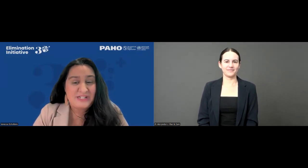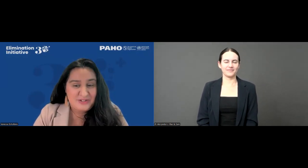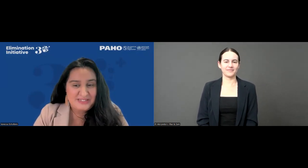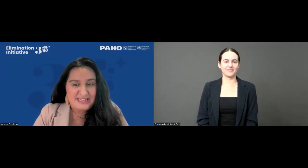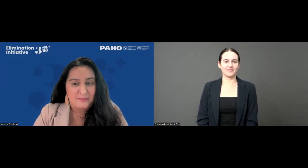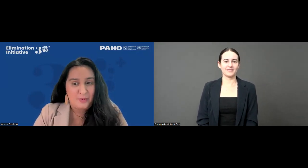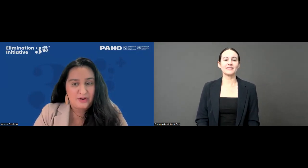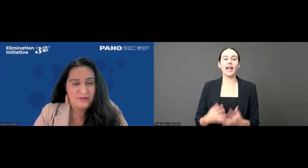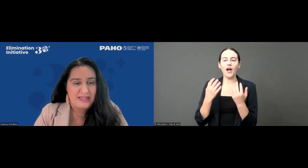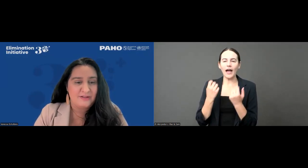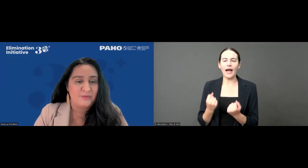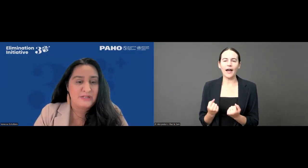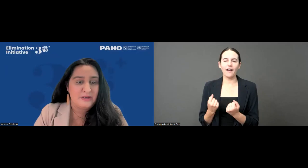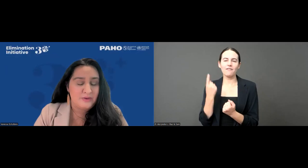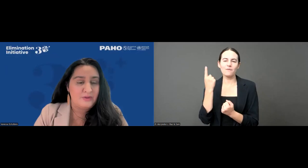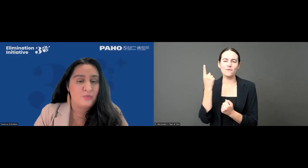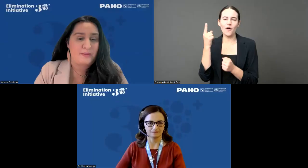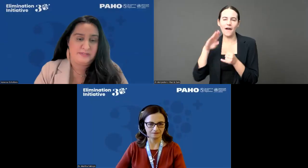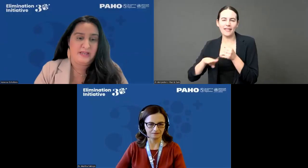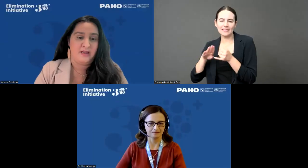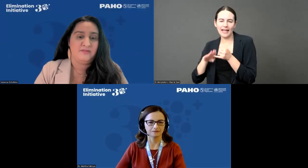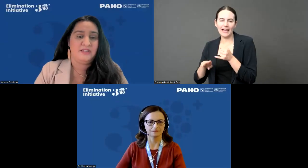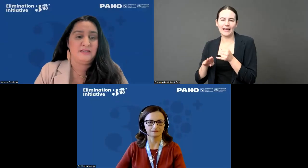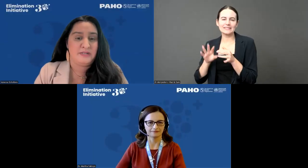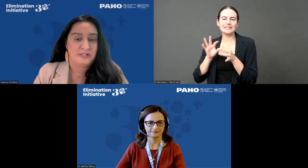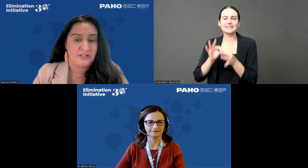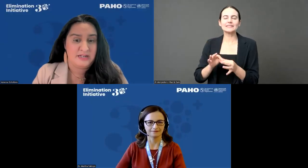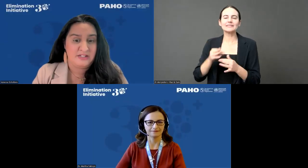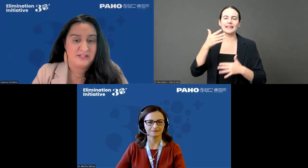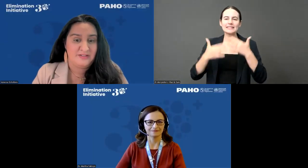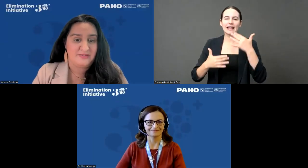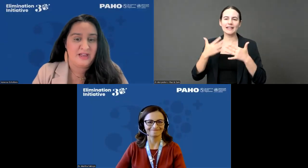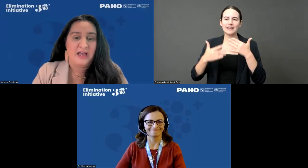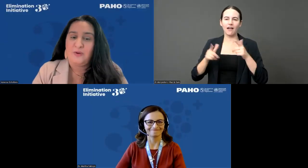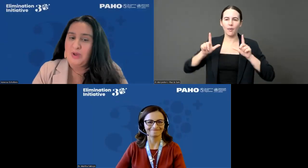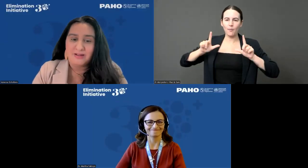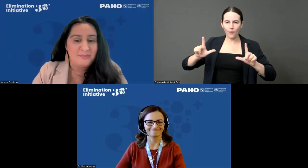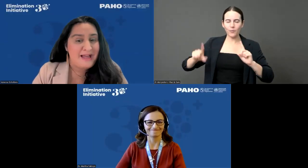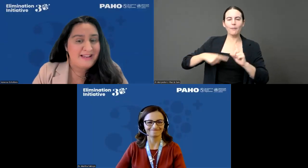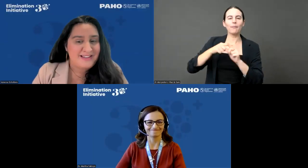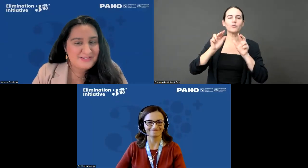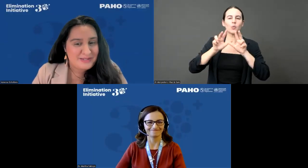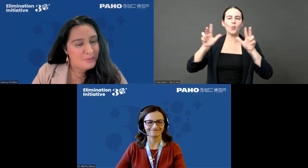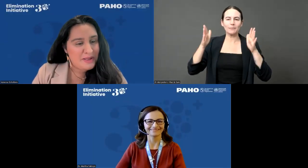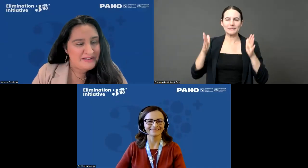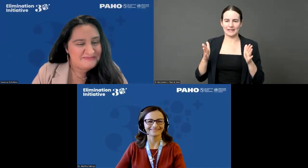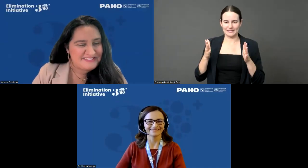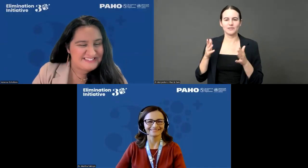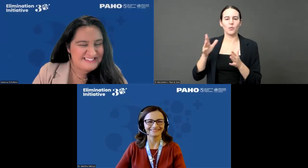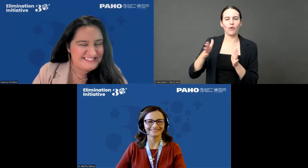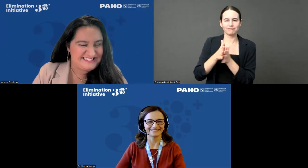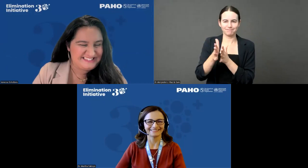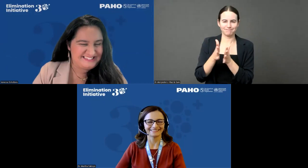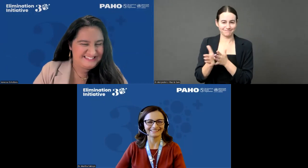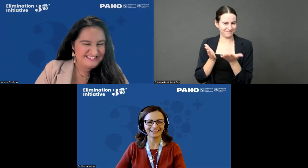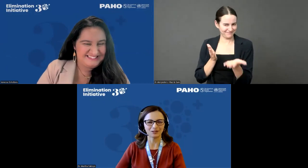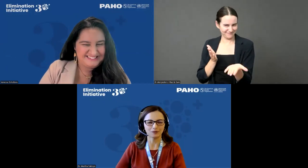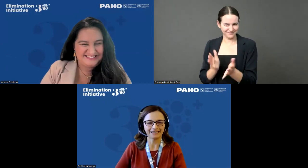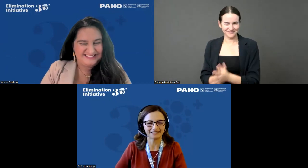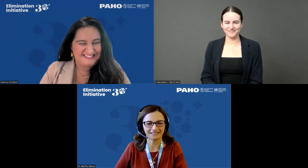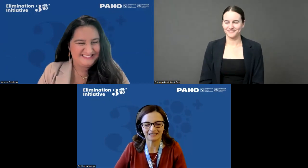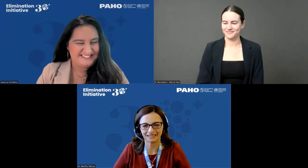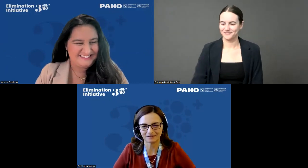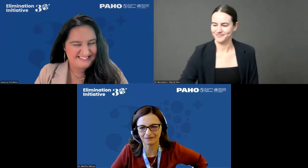vez as boas-vindas ao Dr. Sabor para compartilhar realmente o portal da regional de dados